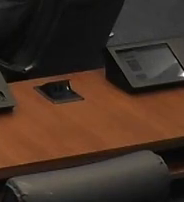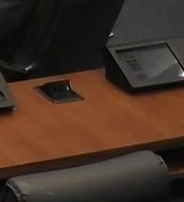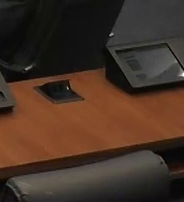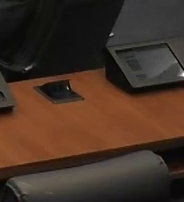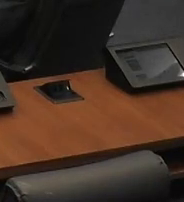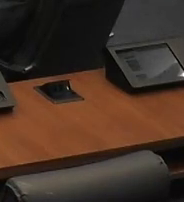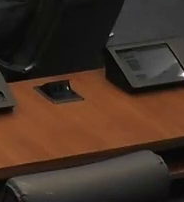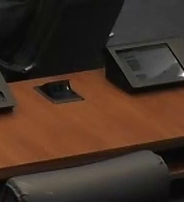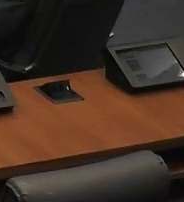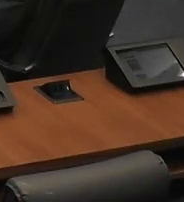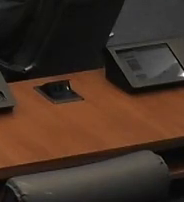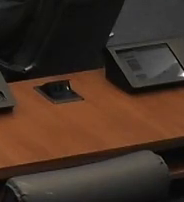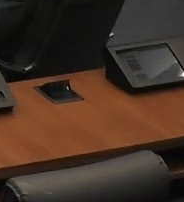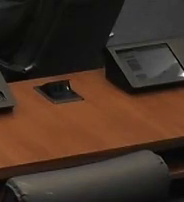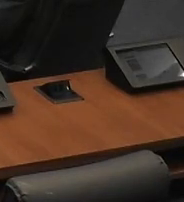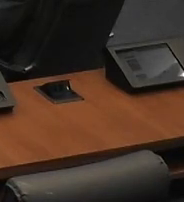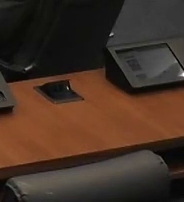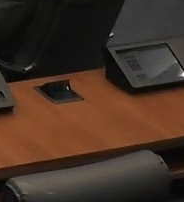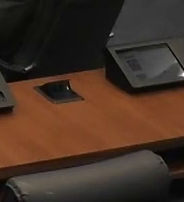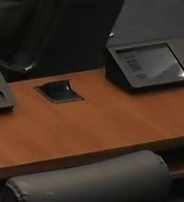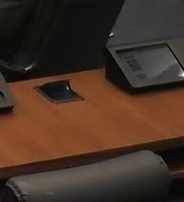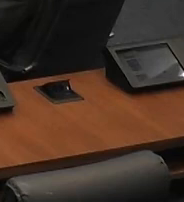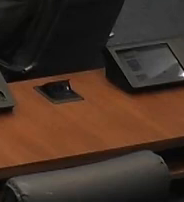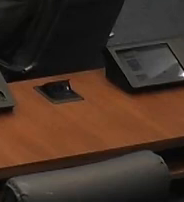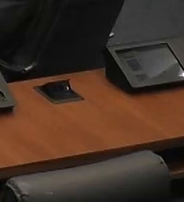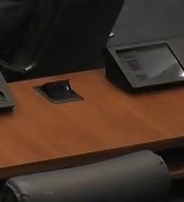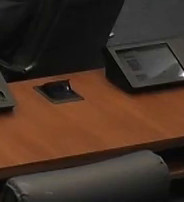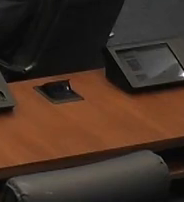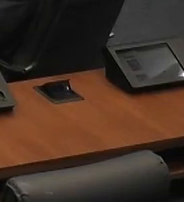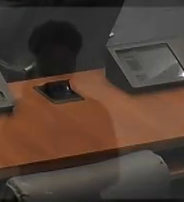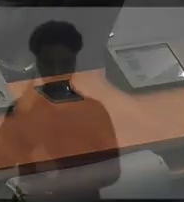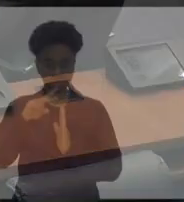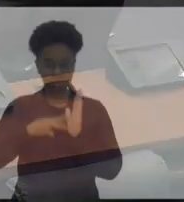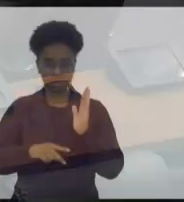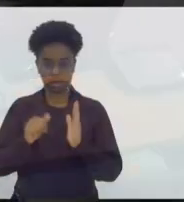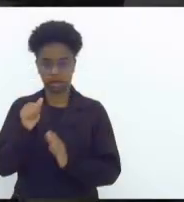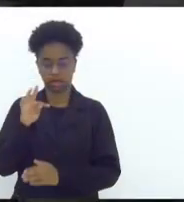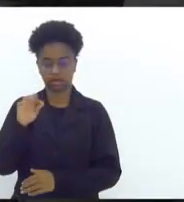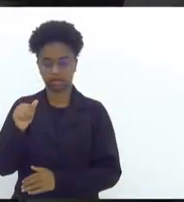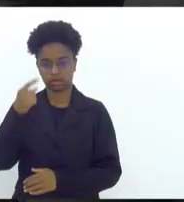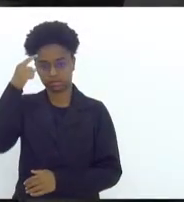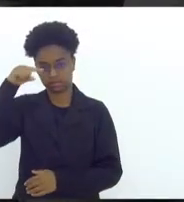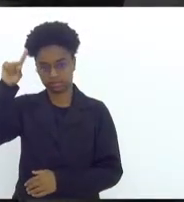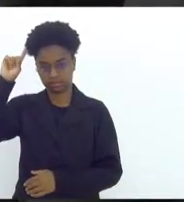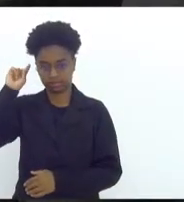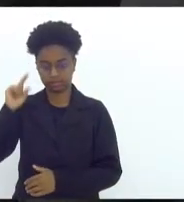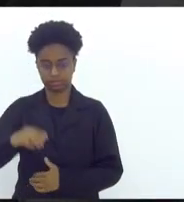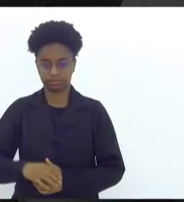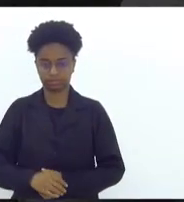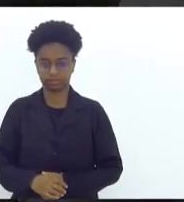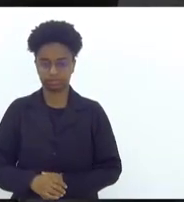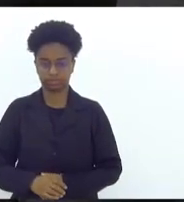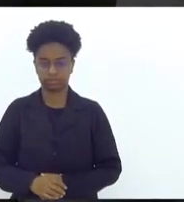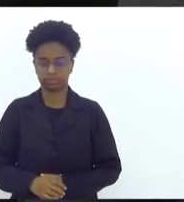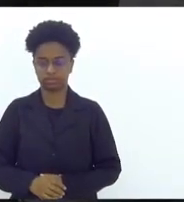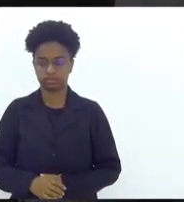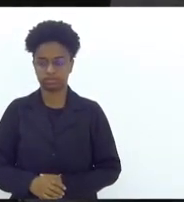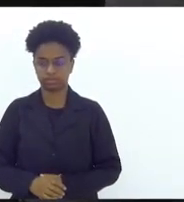a presidência convida o Deputado Luiz Paulo para fazer a leitura da ata da sessão anterior